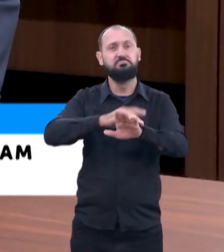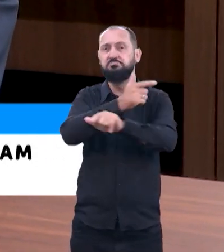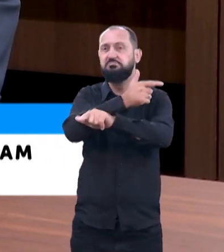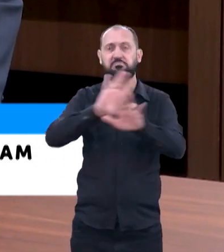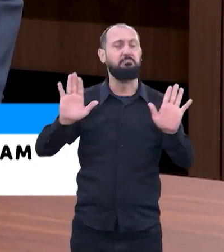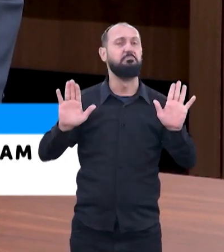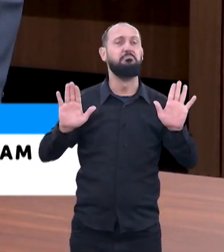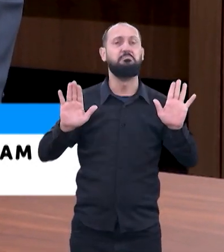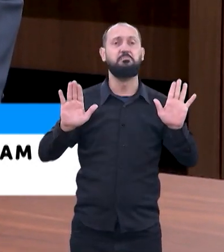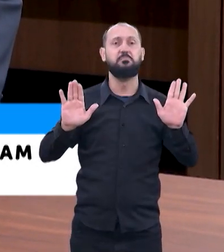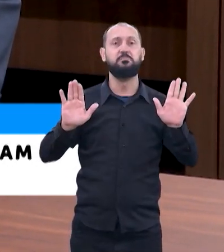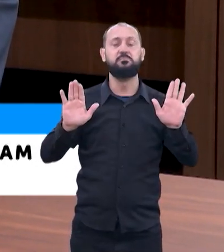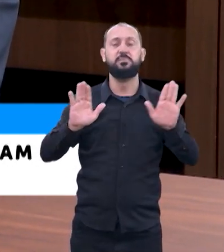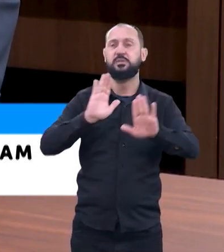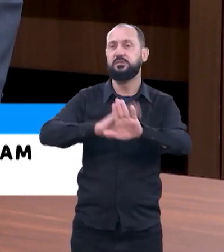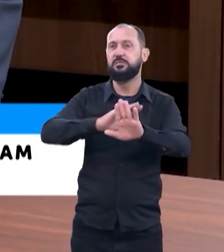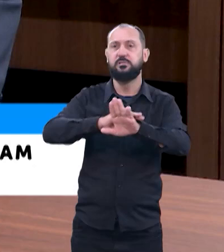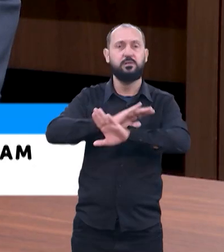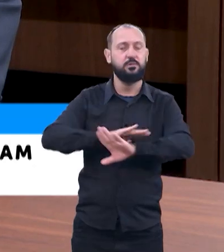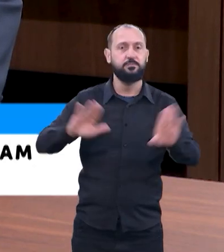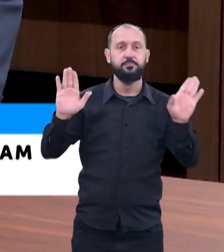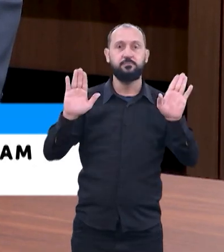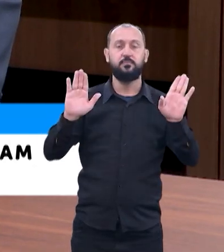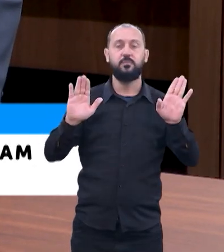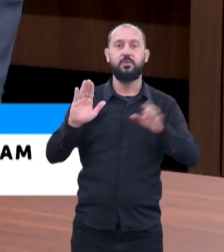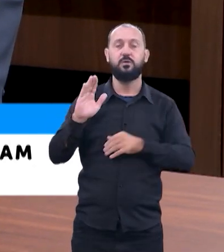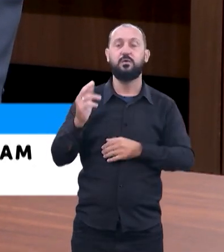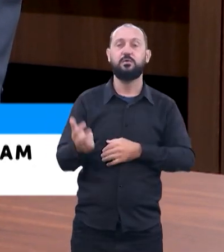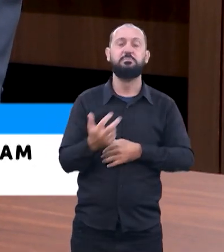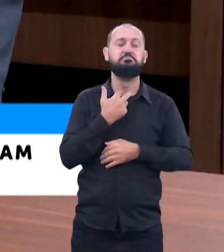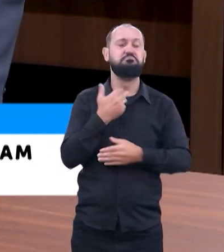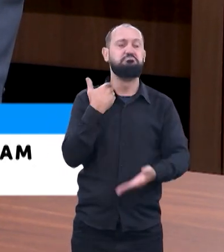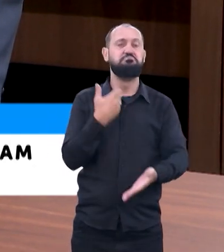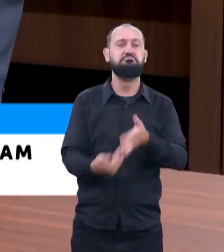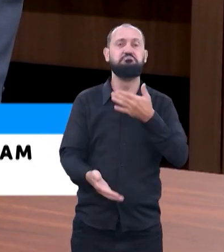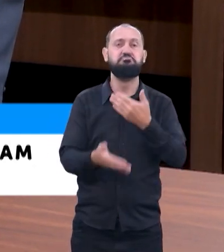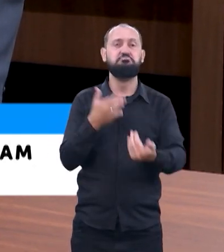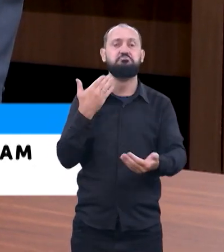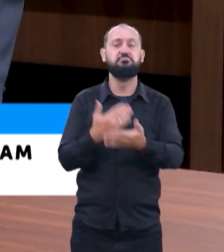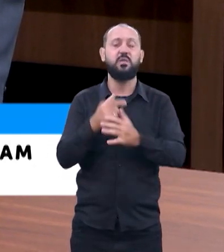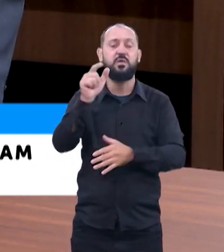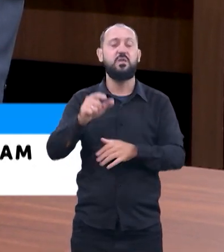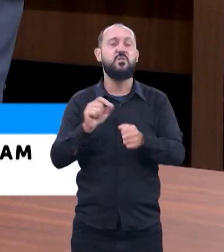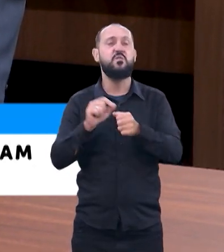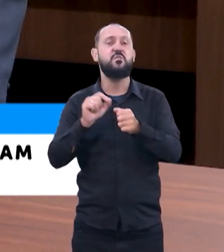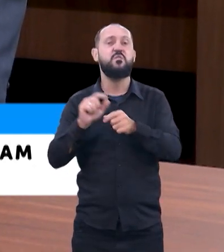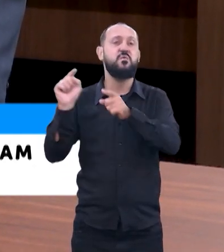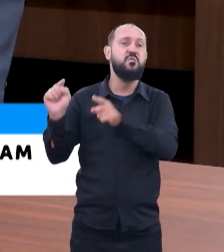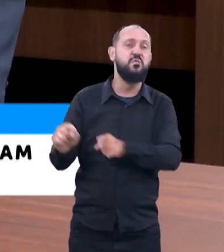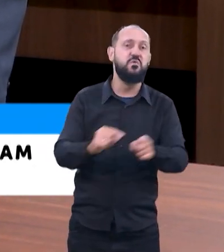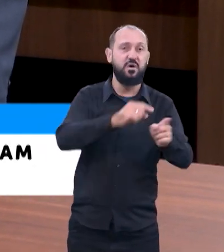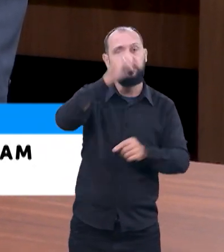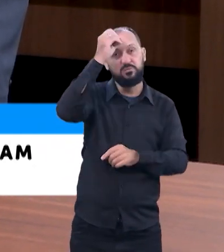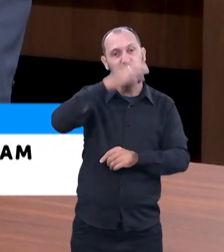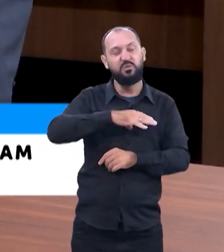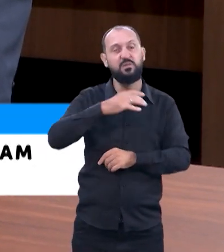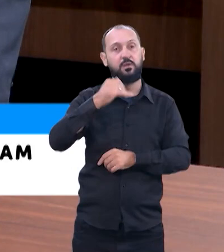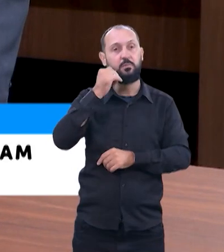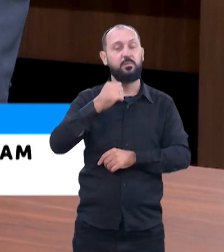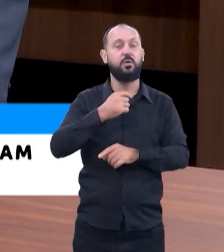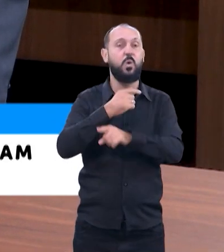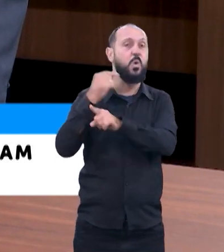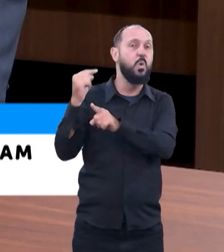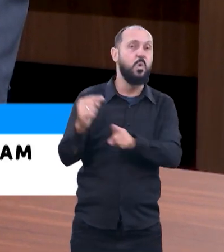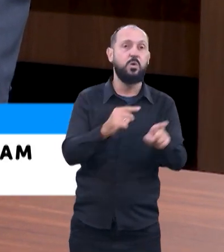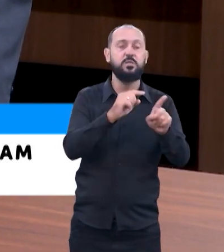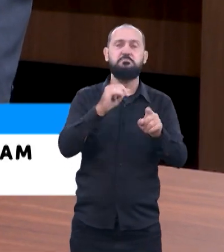ideologia. Sem ideologia. Não importa quem cometa esse tipo de violência contra a